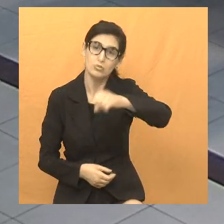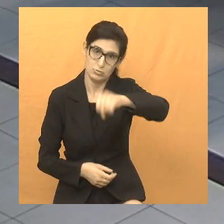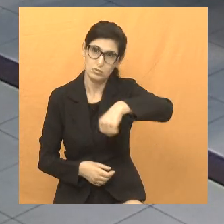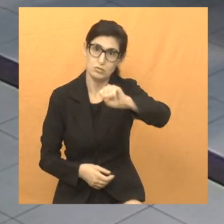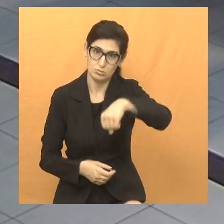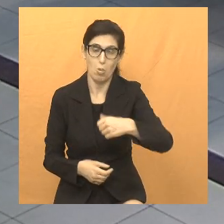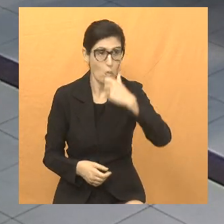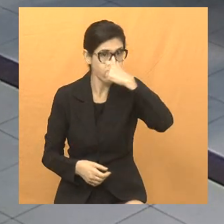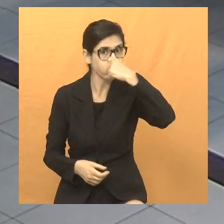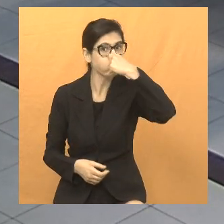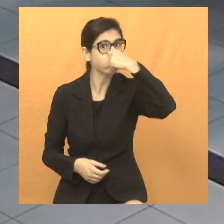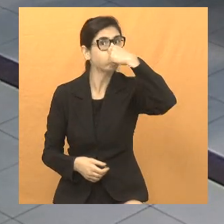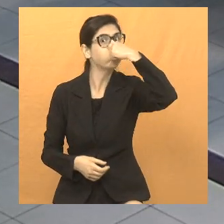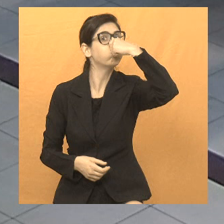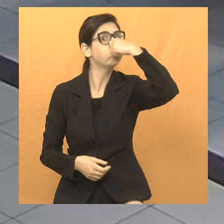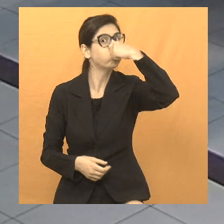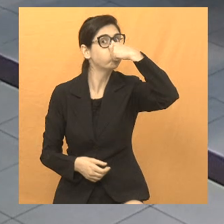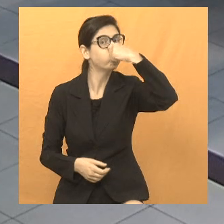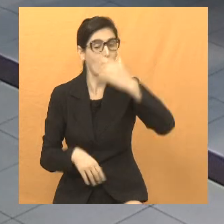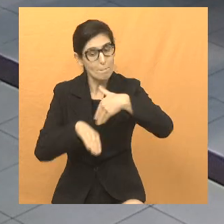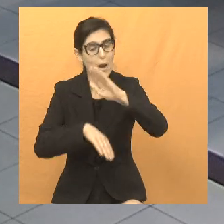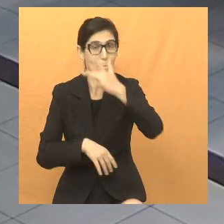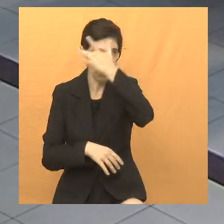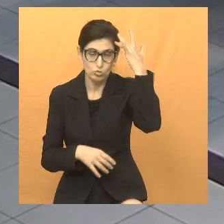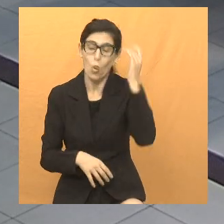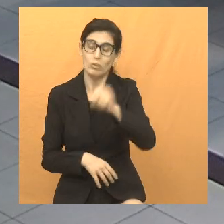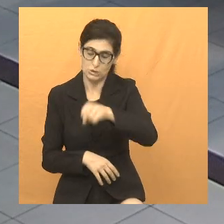porcentagem. Agora, outra pergunta.